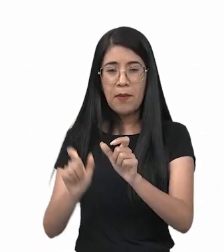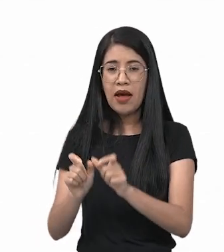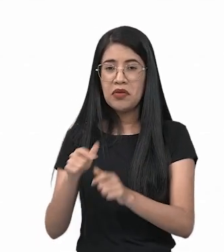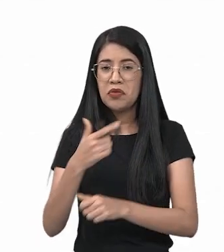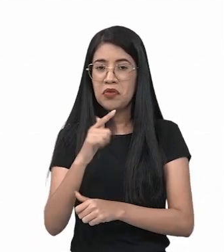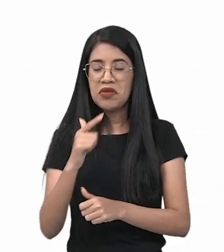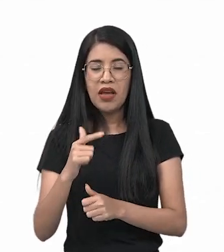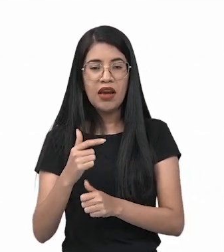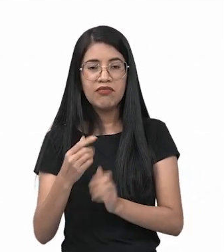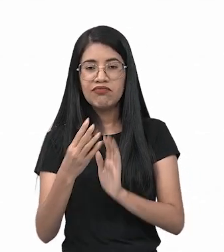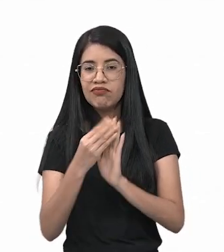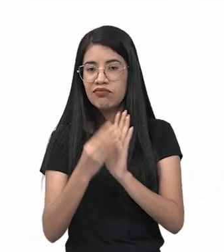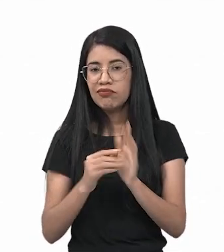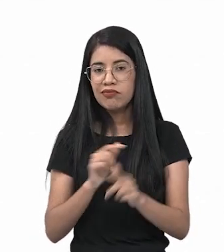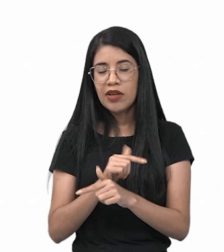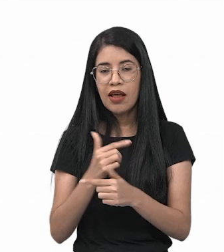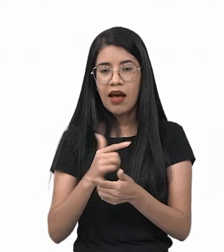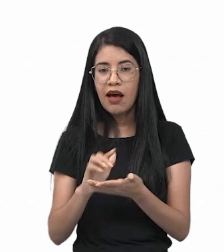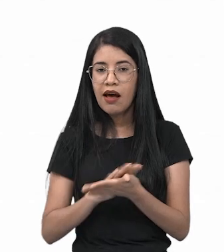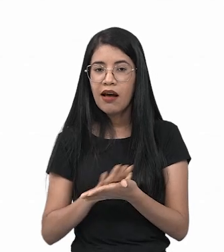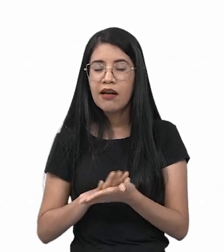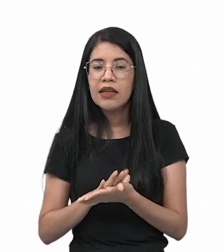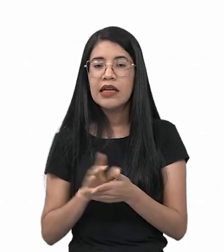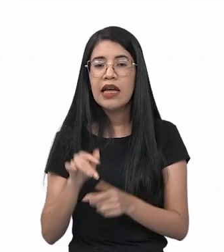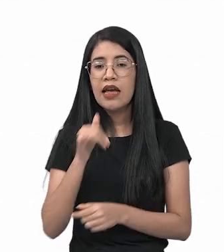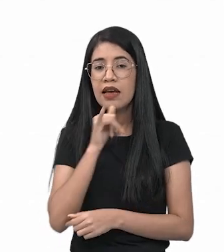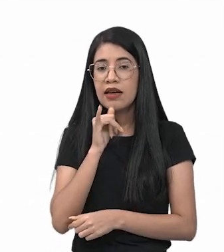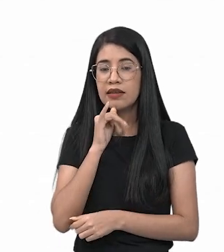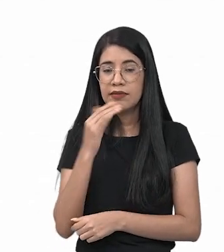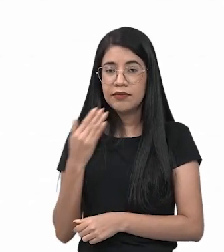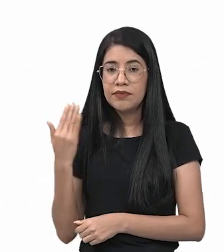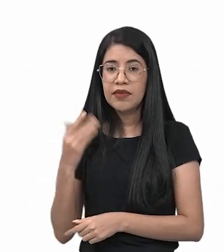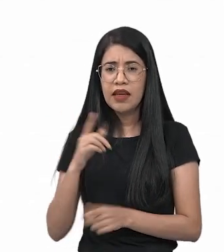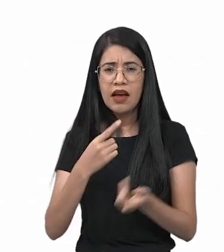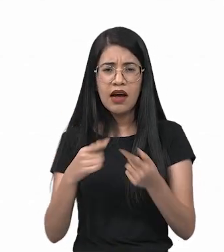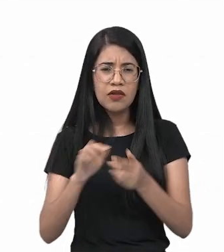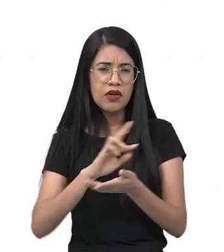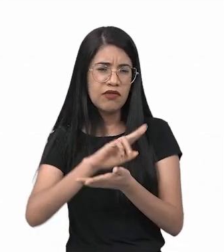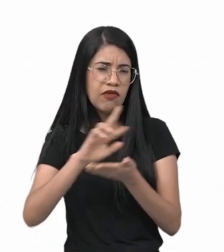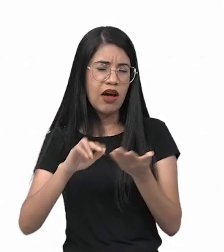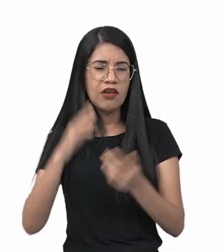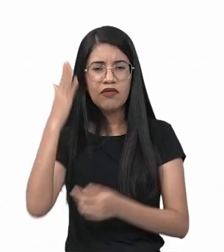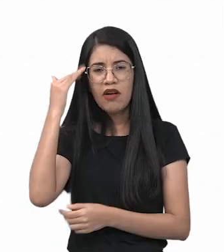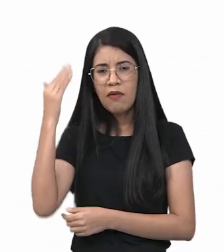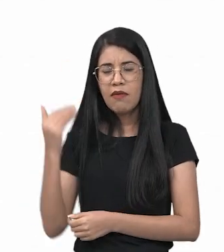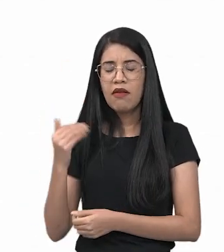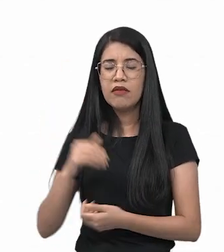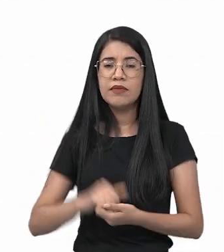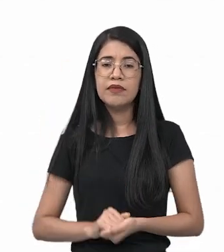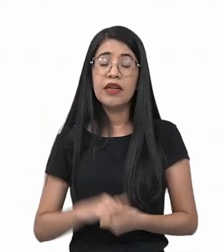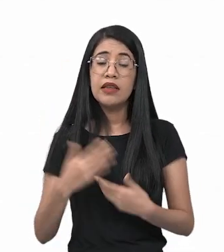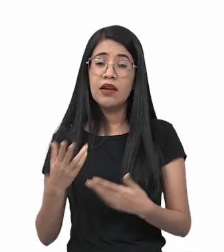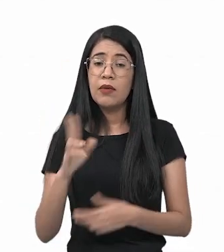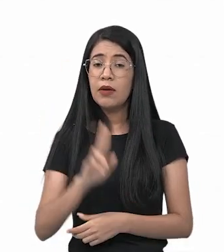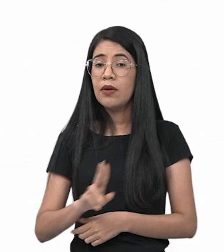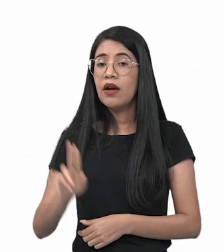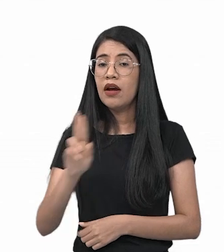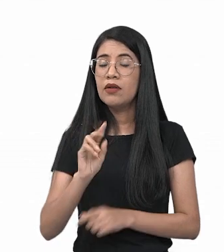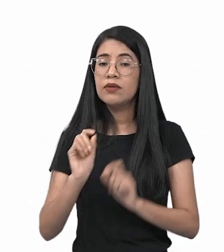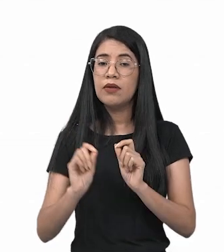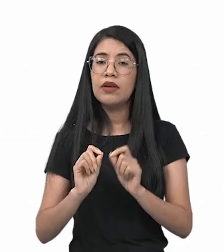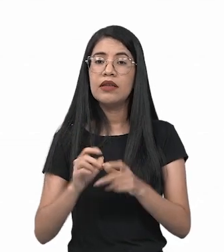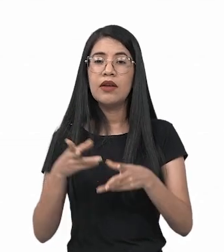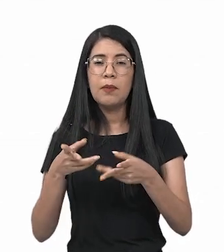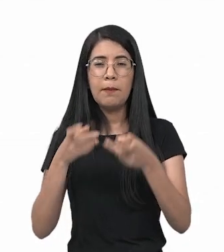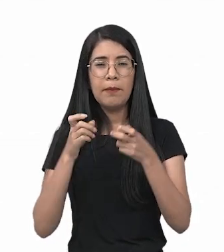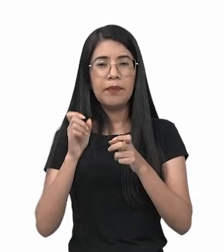vazias. São exemplos Marilyn Monroe, Michael Jackson e Elvis Presley. Então, ele utilizou... Aí a gente está vendo